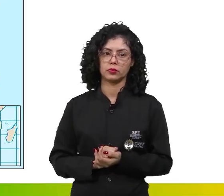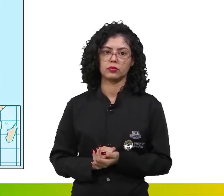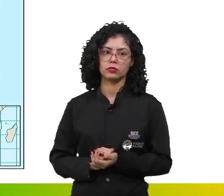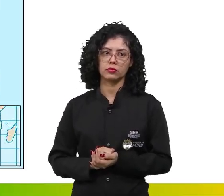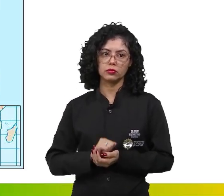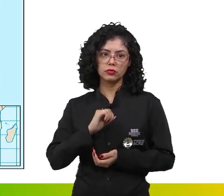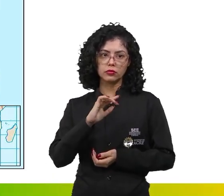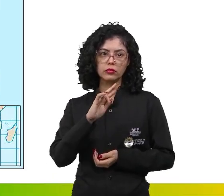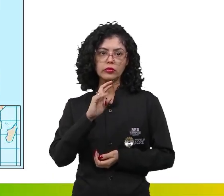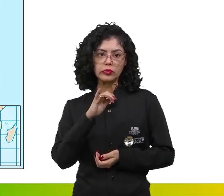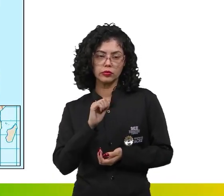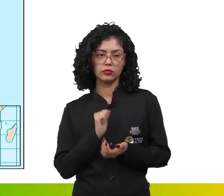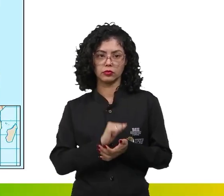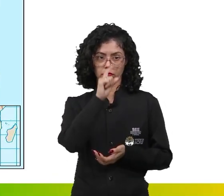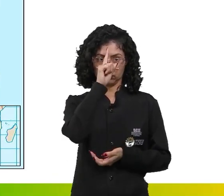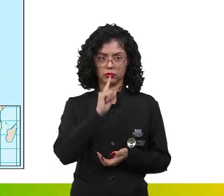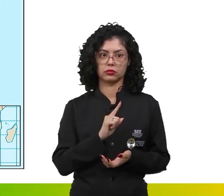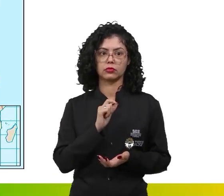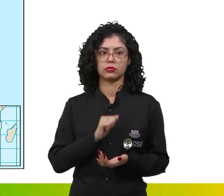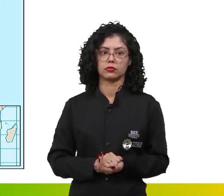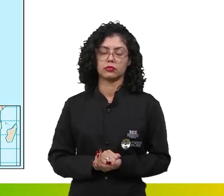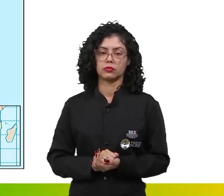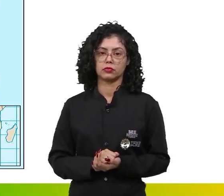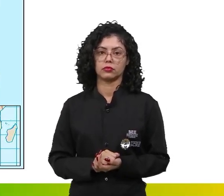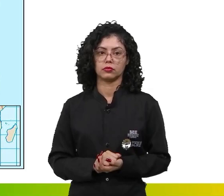Ciskei, esse de amarelo aqui.